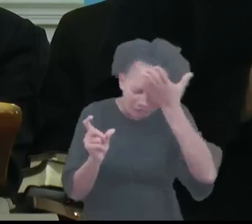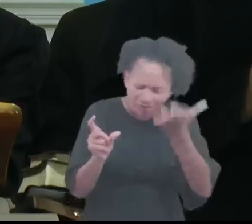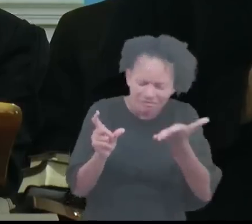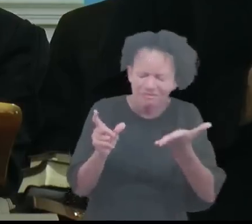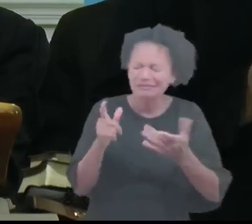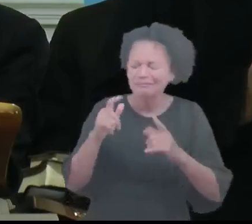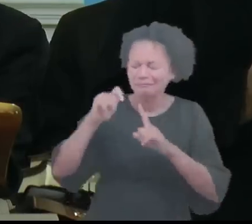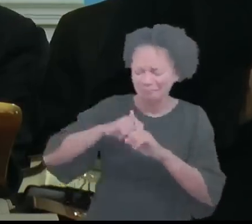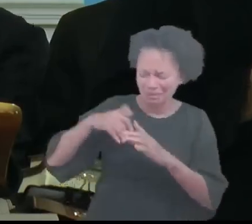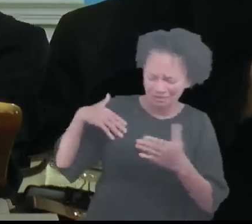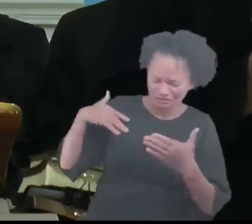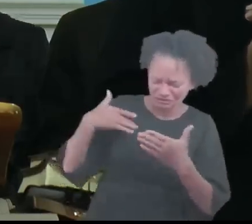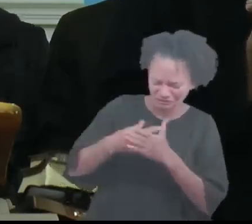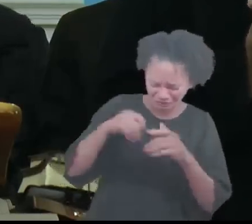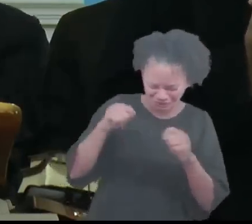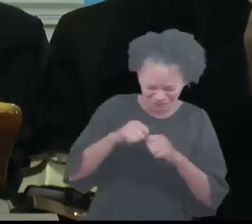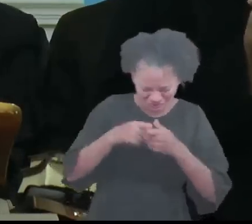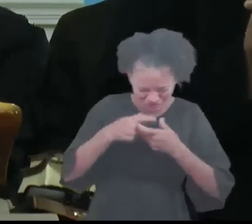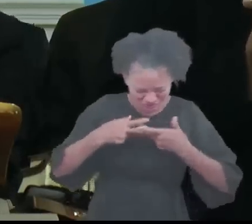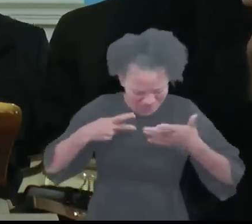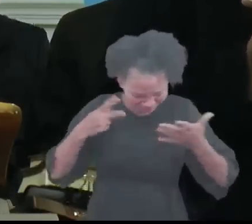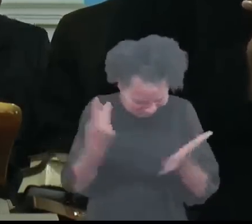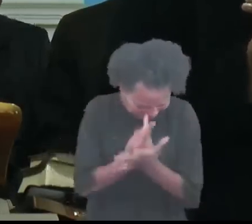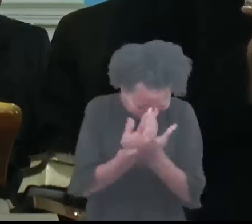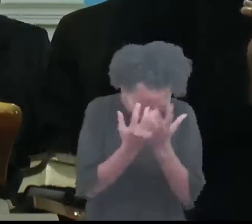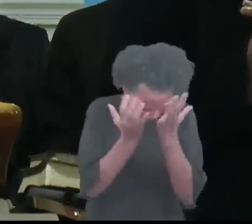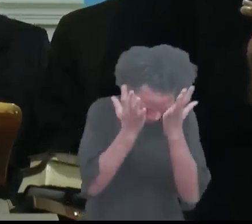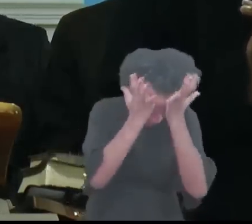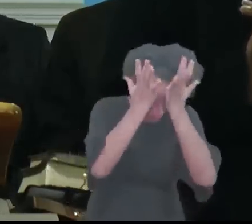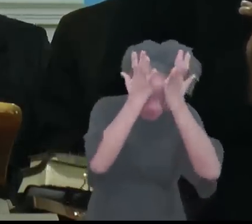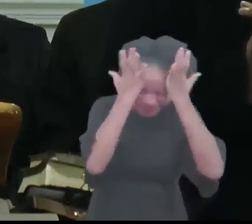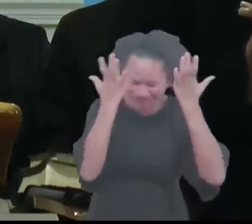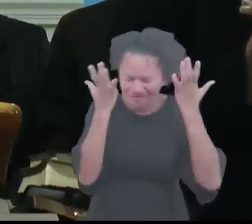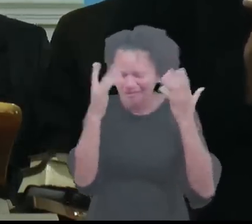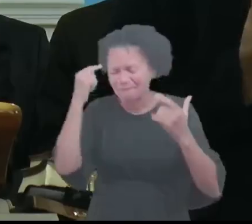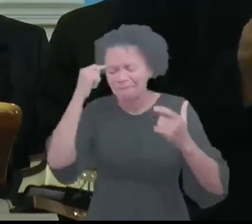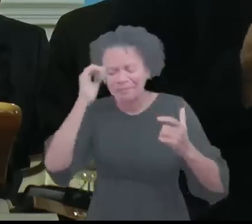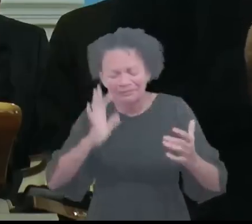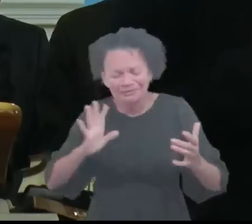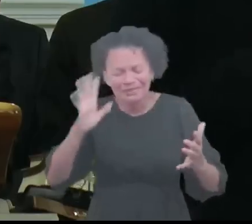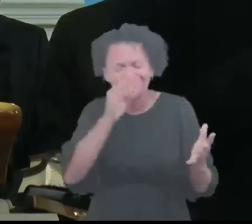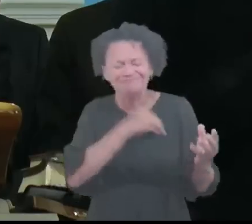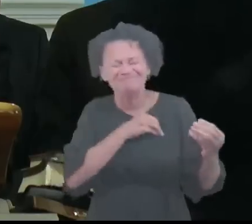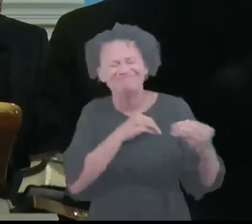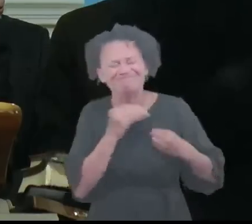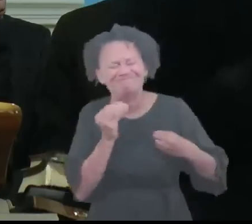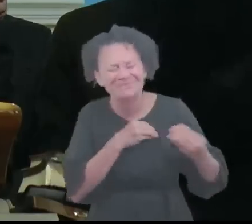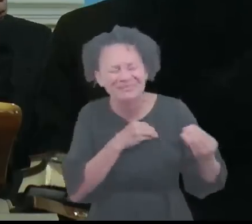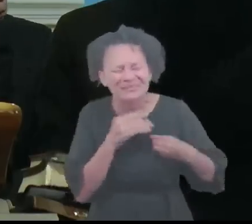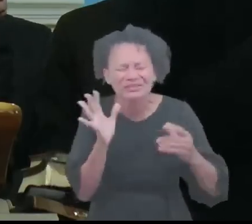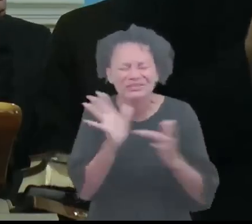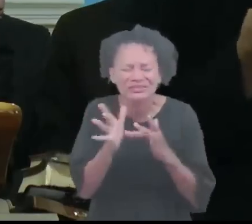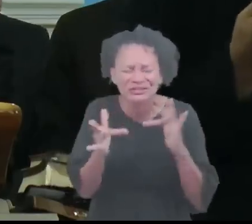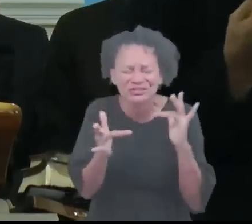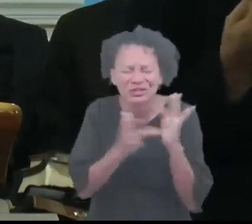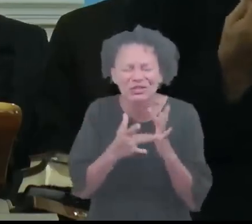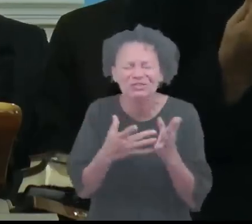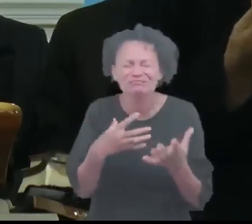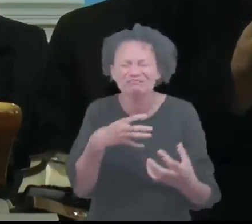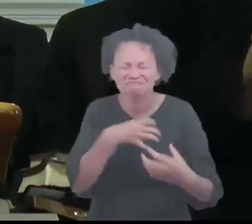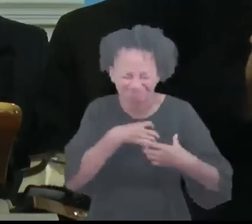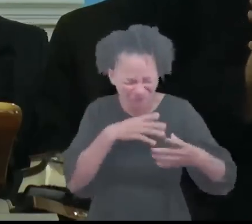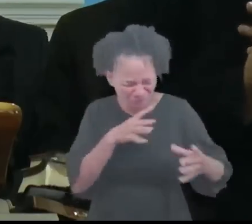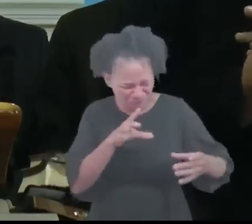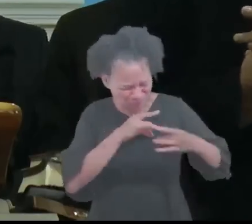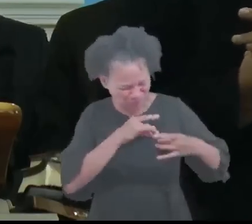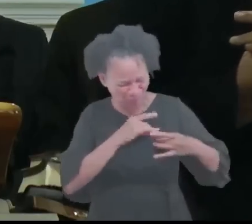fiz alguma coisa que não era para fazer. Eu pensei alguma coisa que não era para pensar. Jesus, isso me manchou,